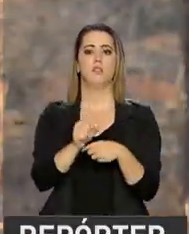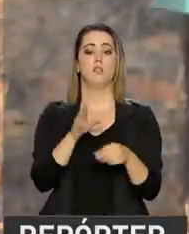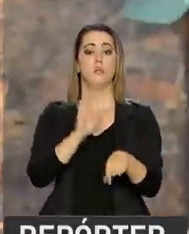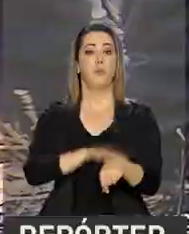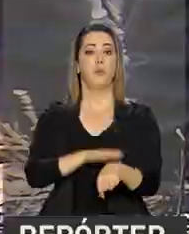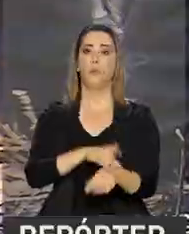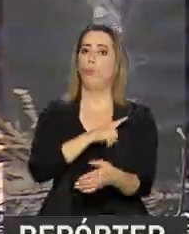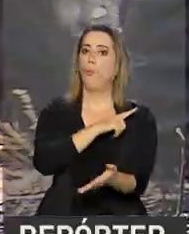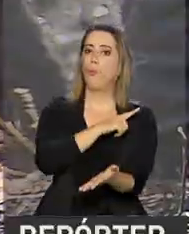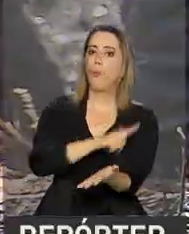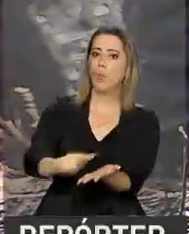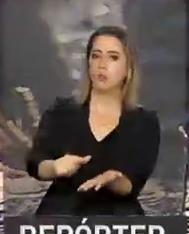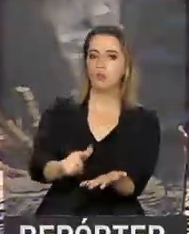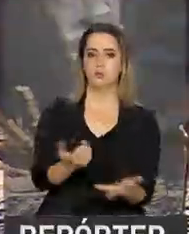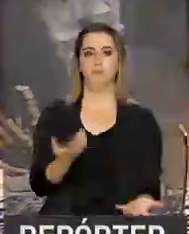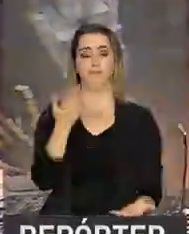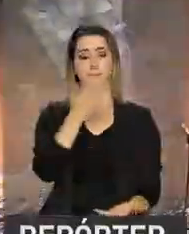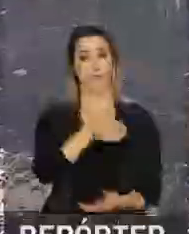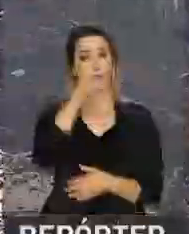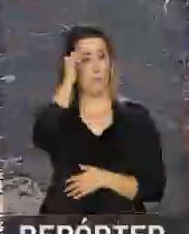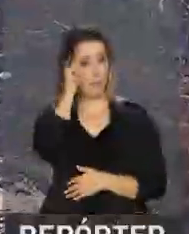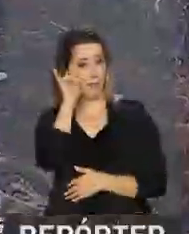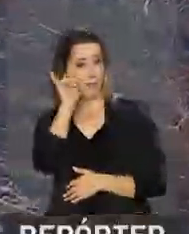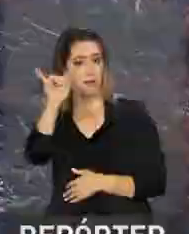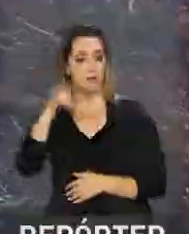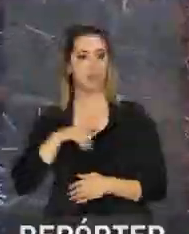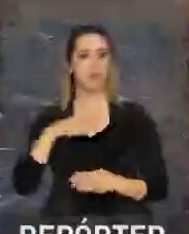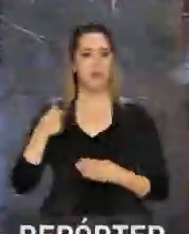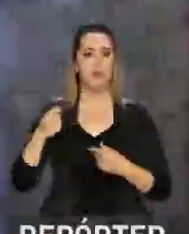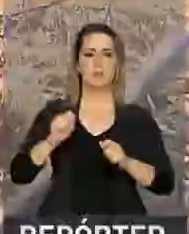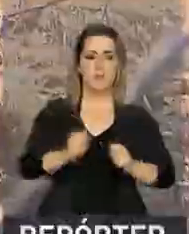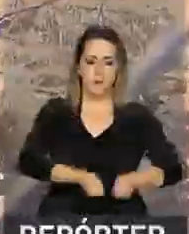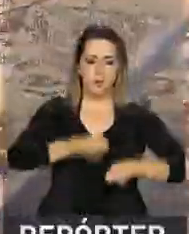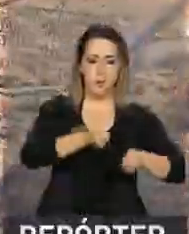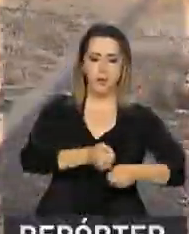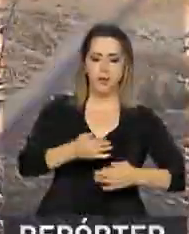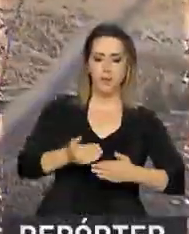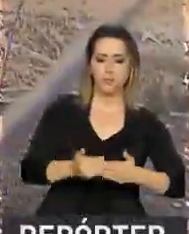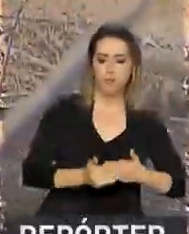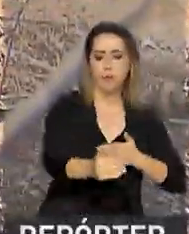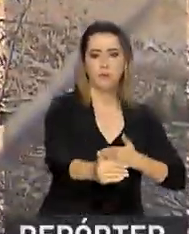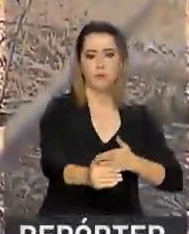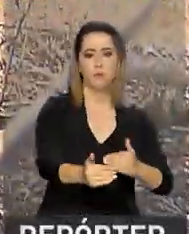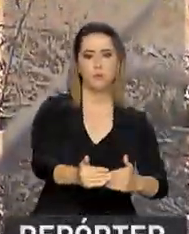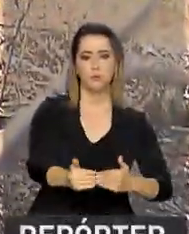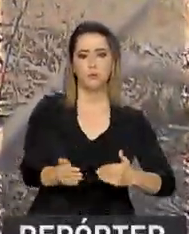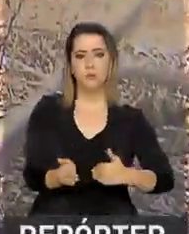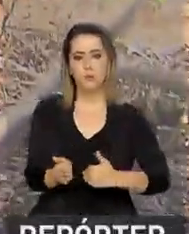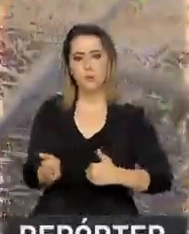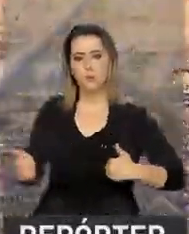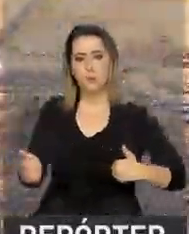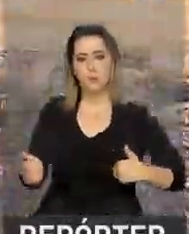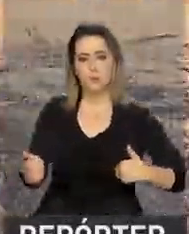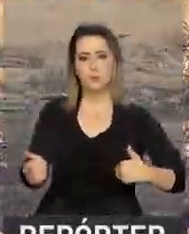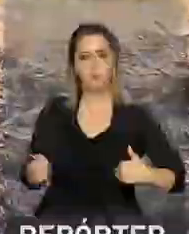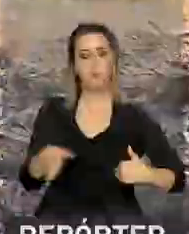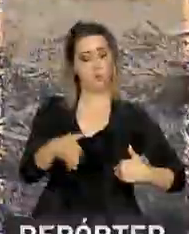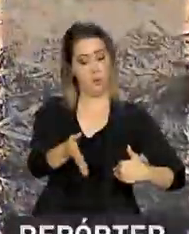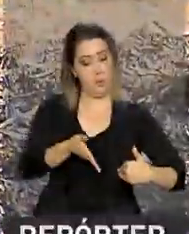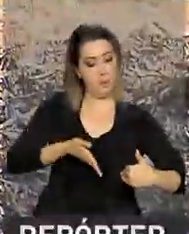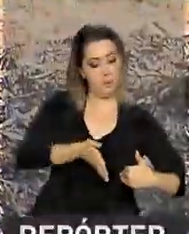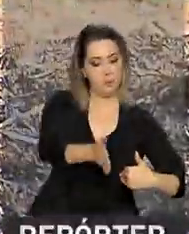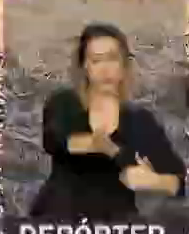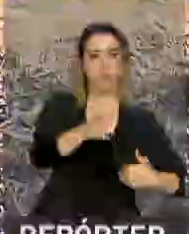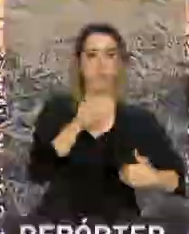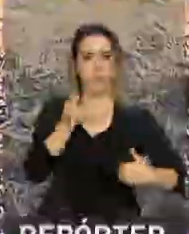período seco para a prevenção eles fazem os aceiros aberturas na vegetação que funcionam como barreiras para a